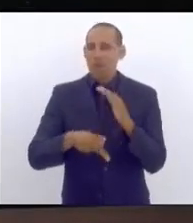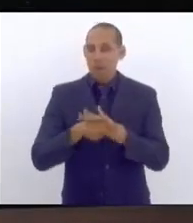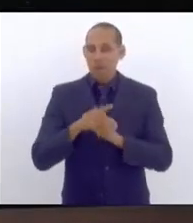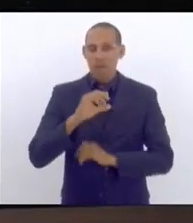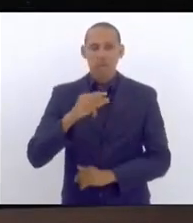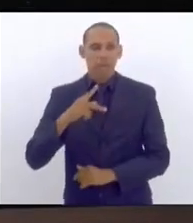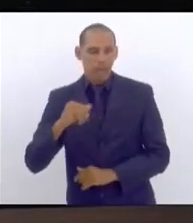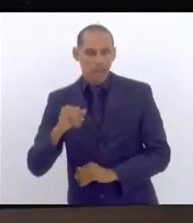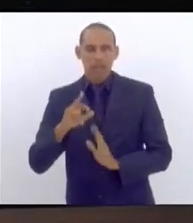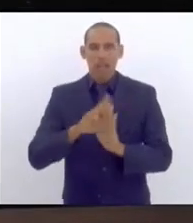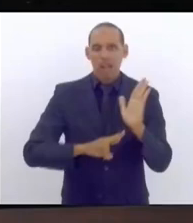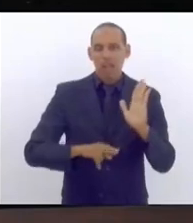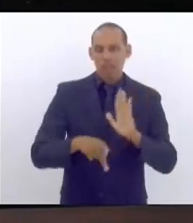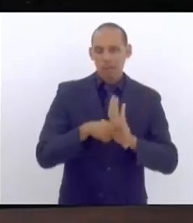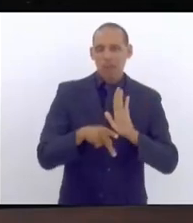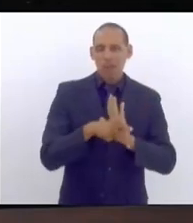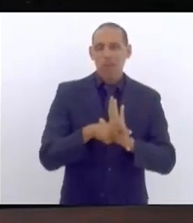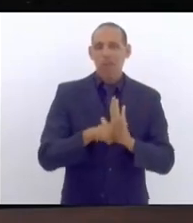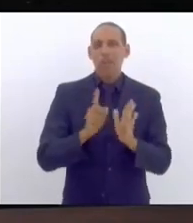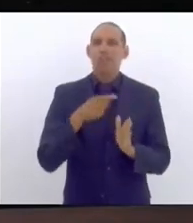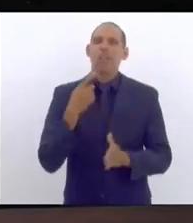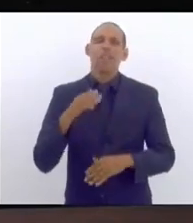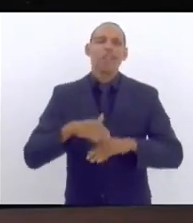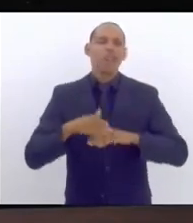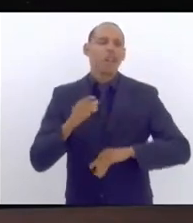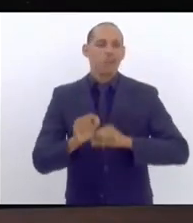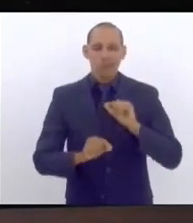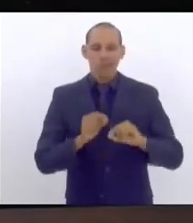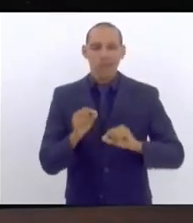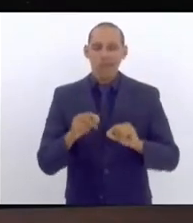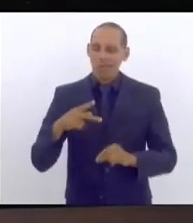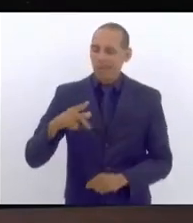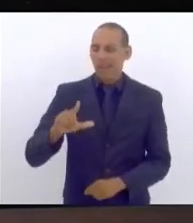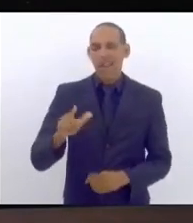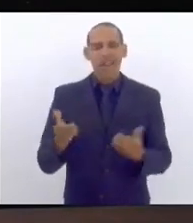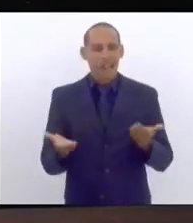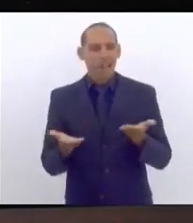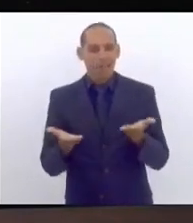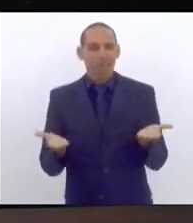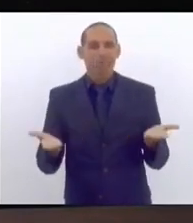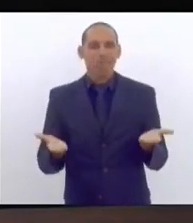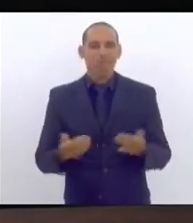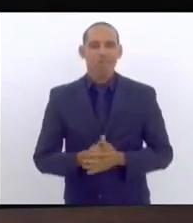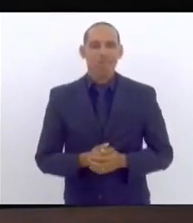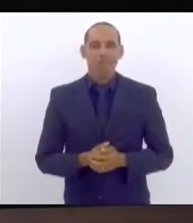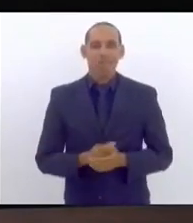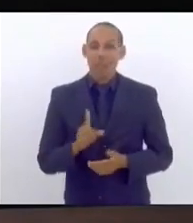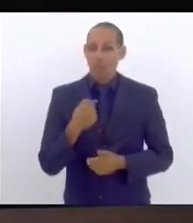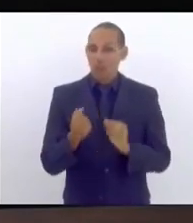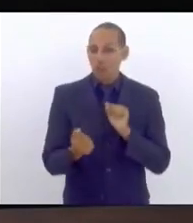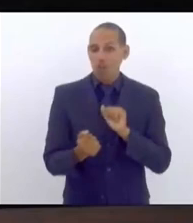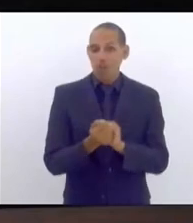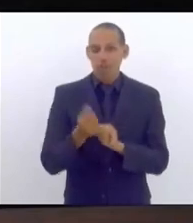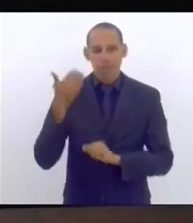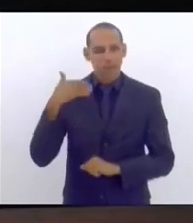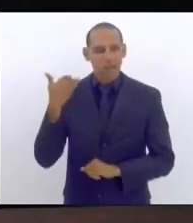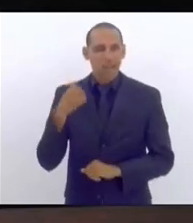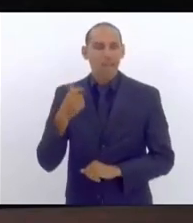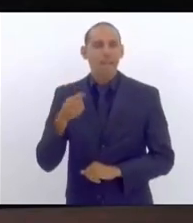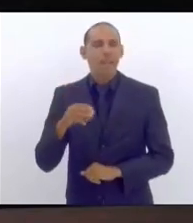CPI, do relatório da CPI, exatamente esse projeto de lei. Estava conosco naquele